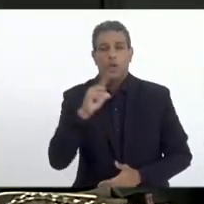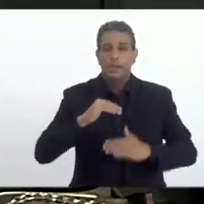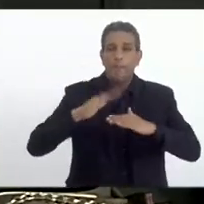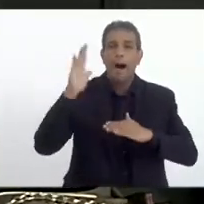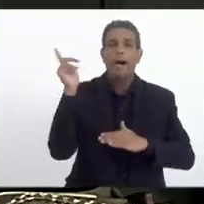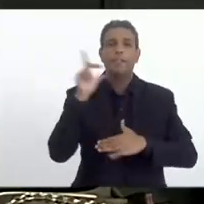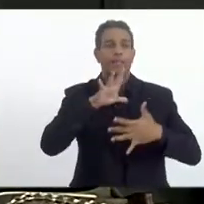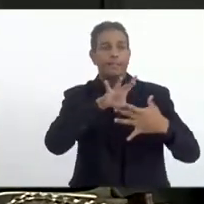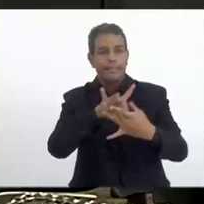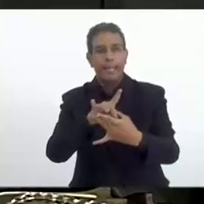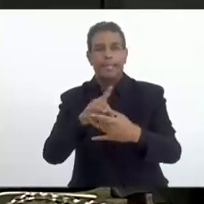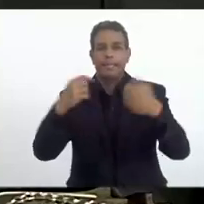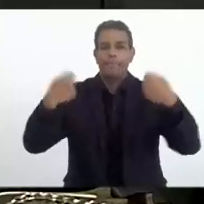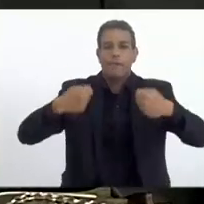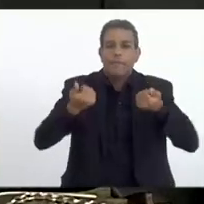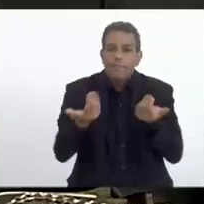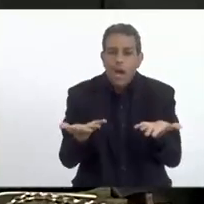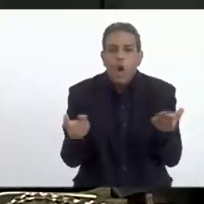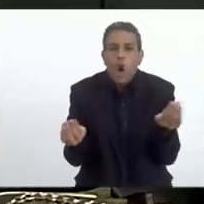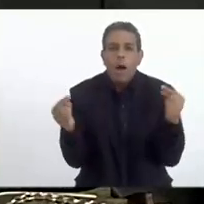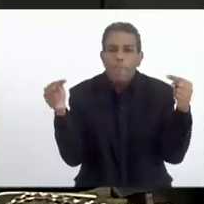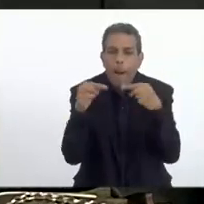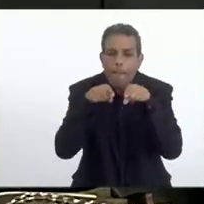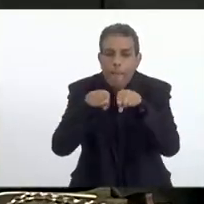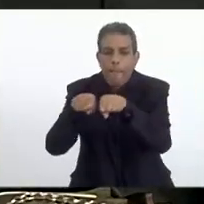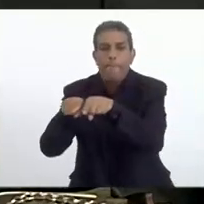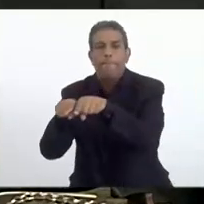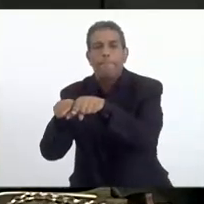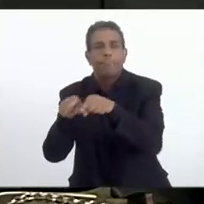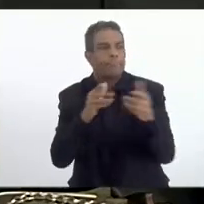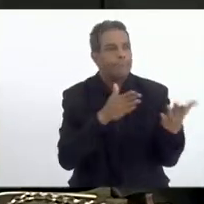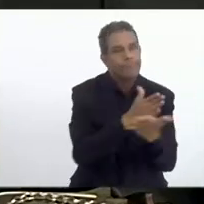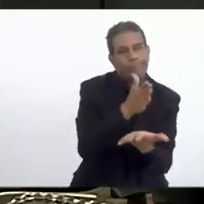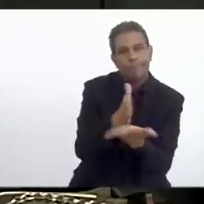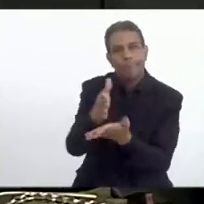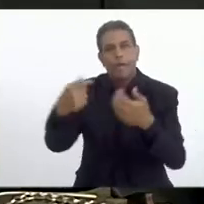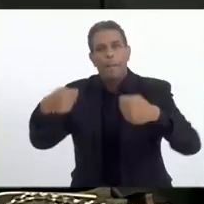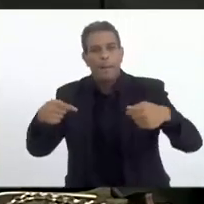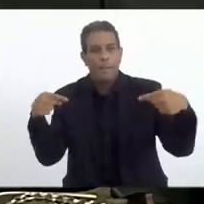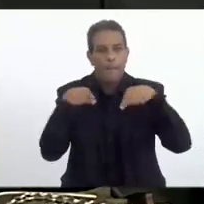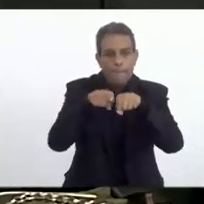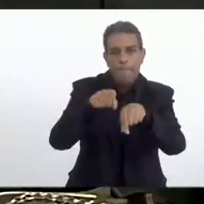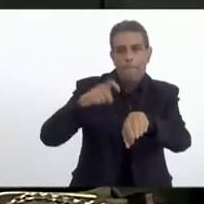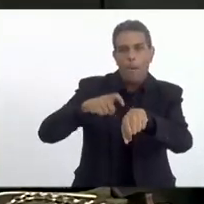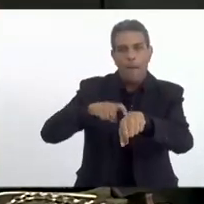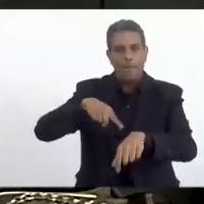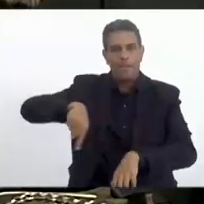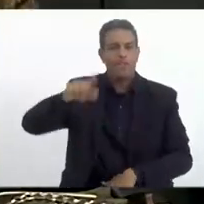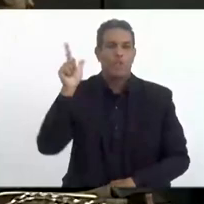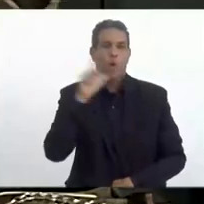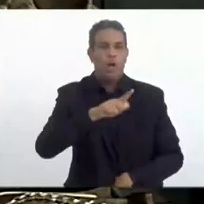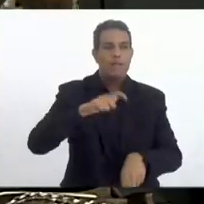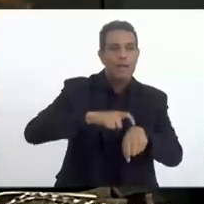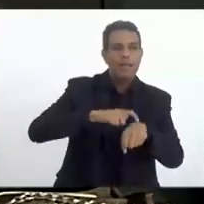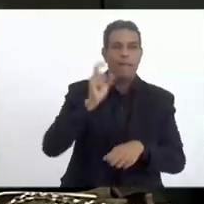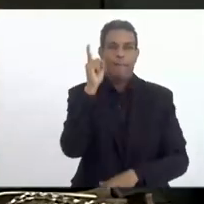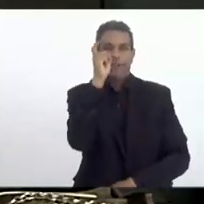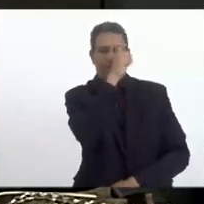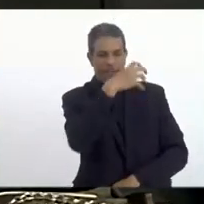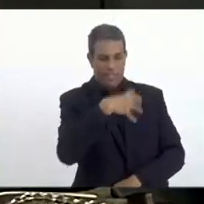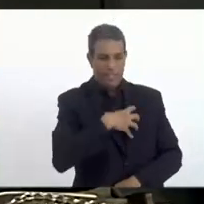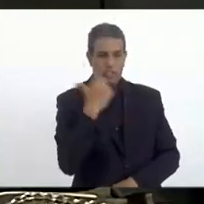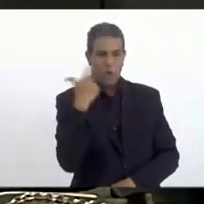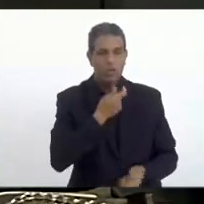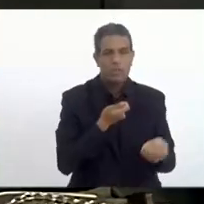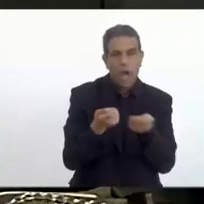mais, principalmente essa emenda passe, porque é isso que a gente precisa neste momento, que em tempos de crise a gente